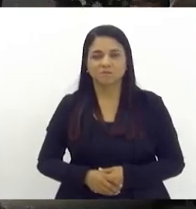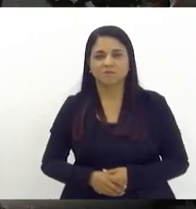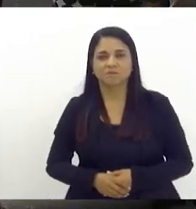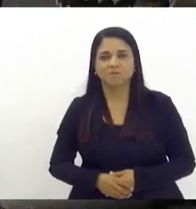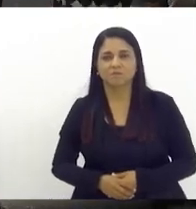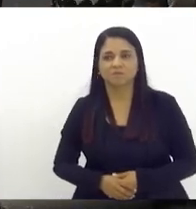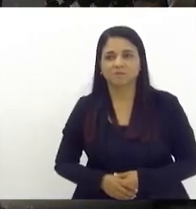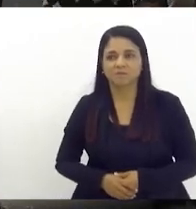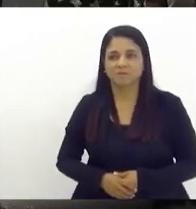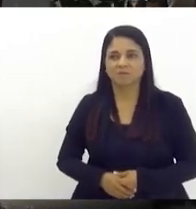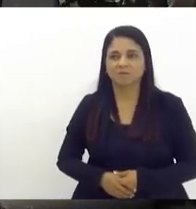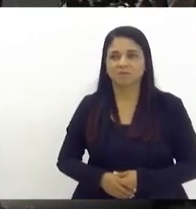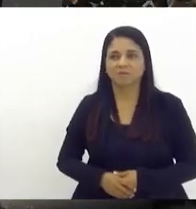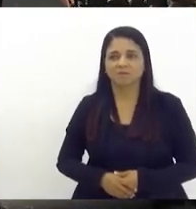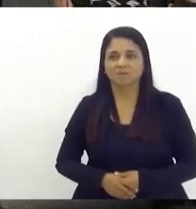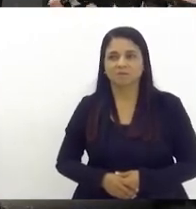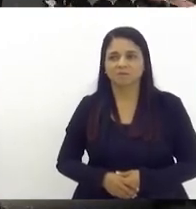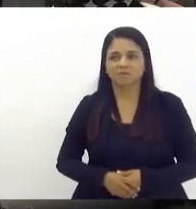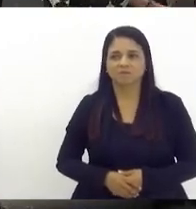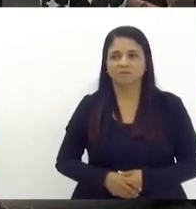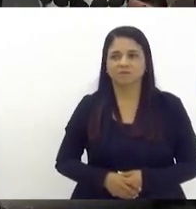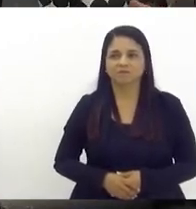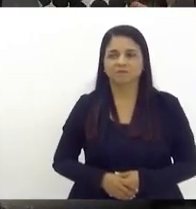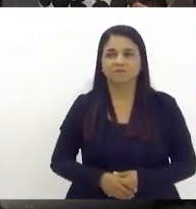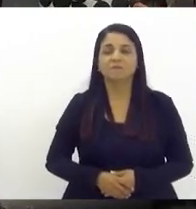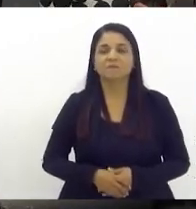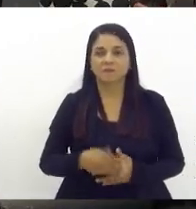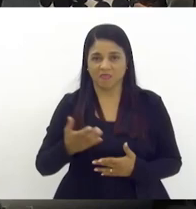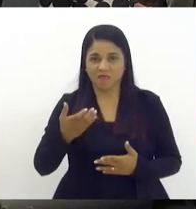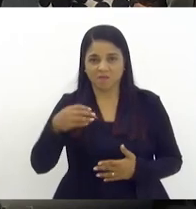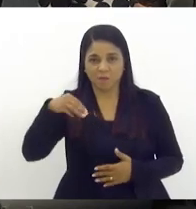Marina, é para discutir também? Deixa a Tia Ju primeiro, então.